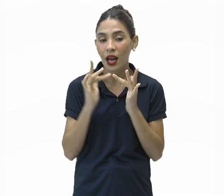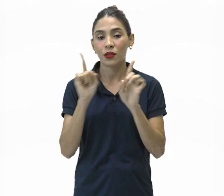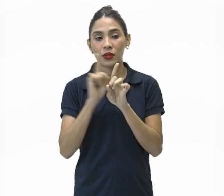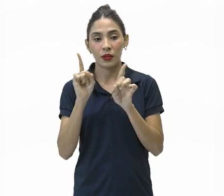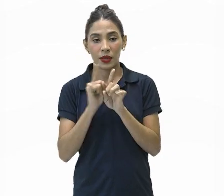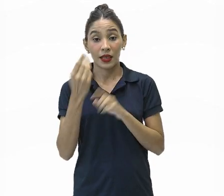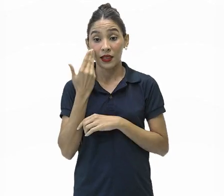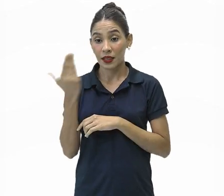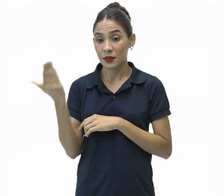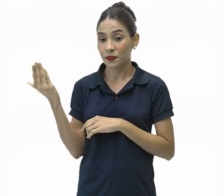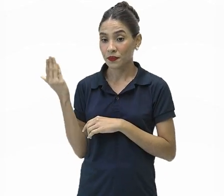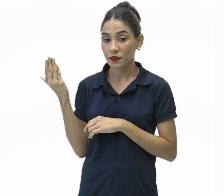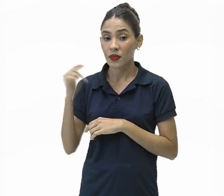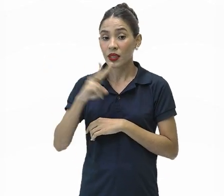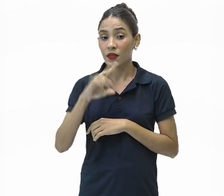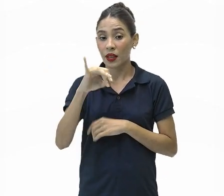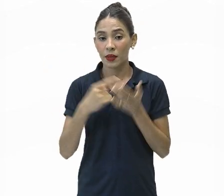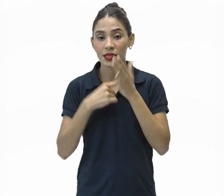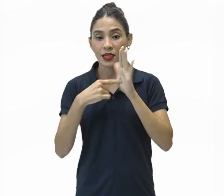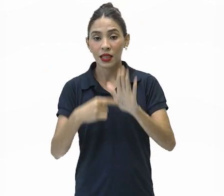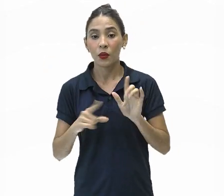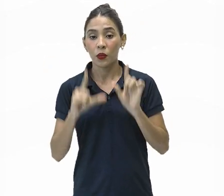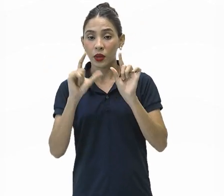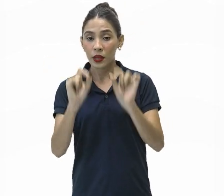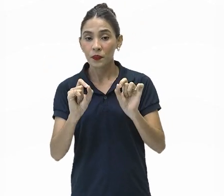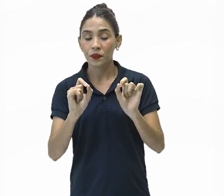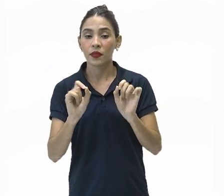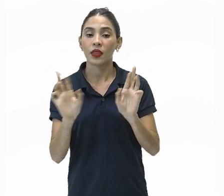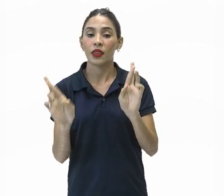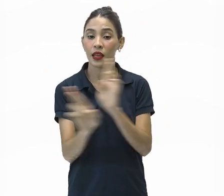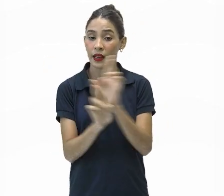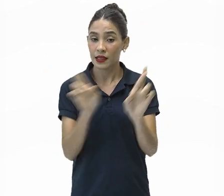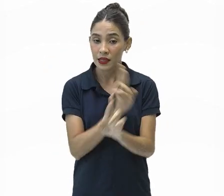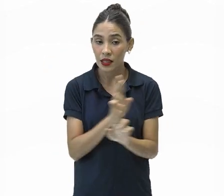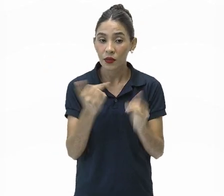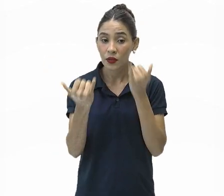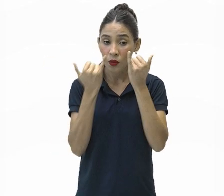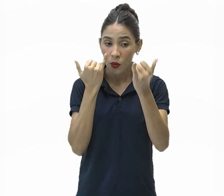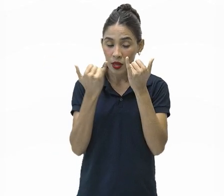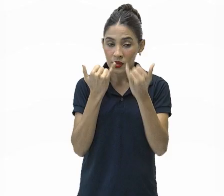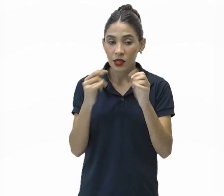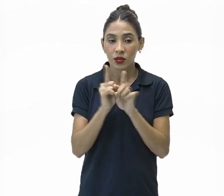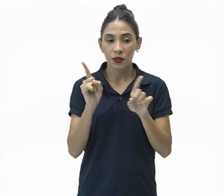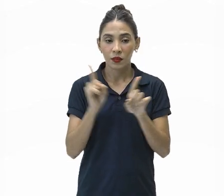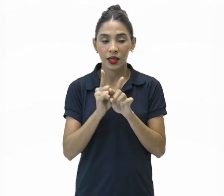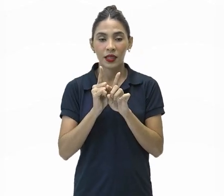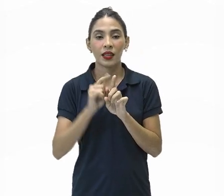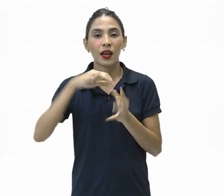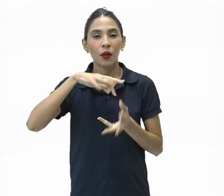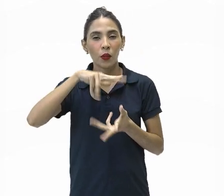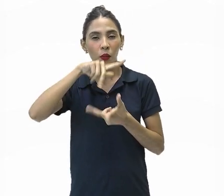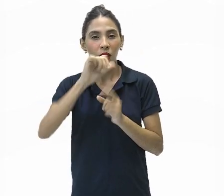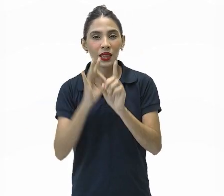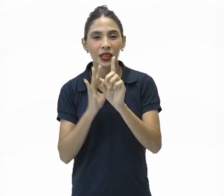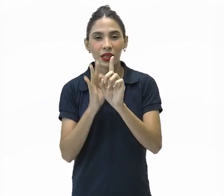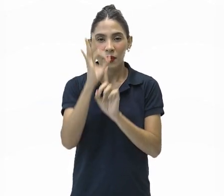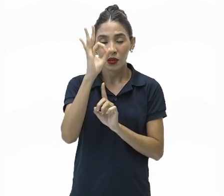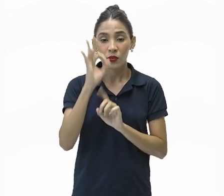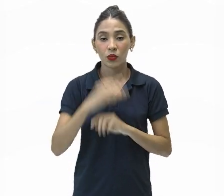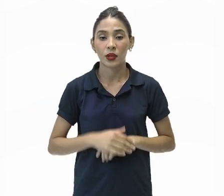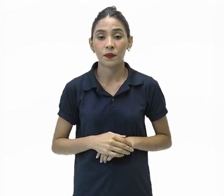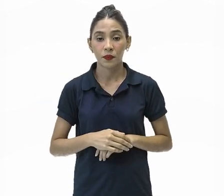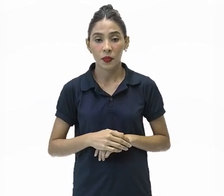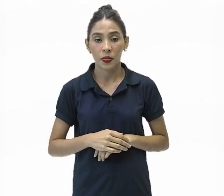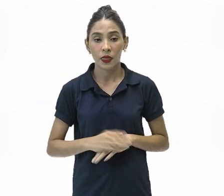gráfico, que traz aí para a gente relações, né, informações sobre o aquecimento global e